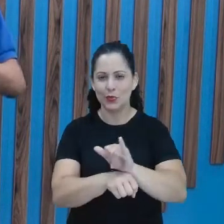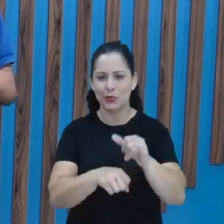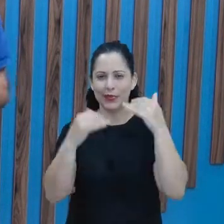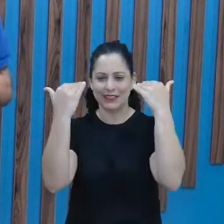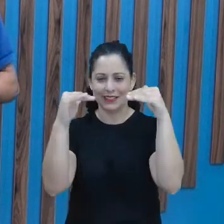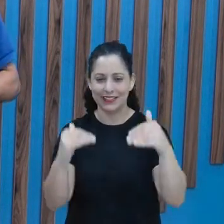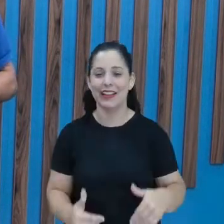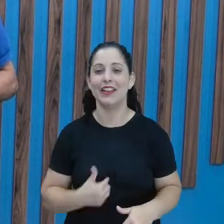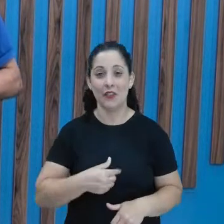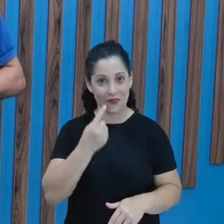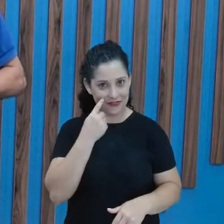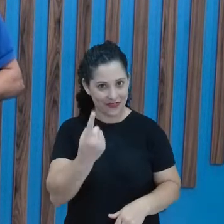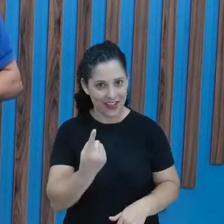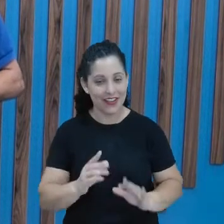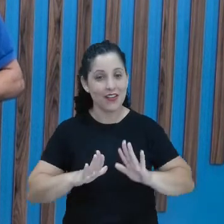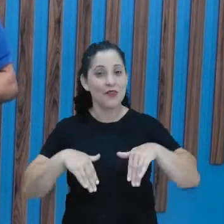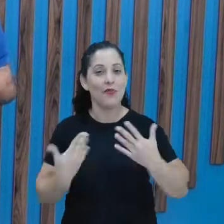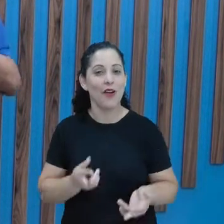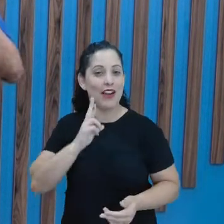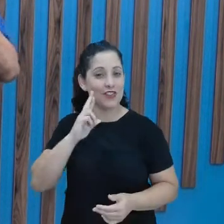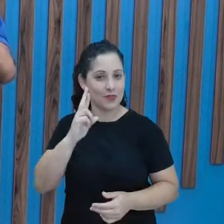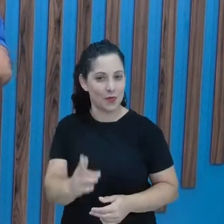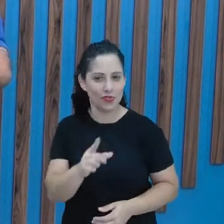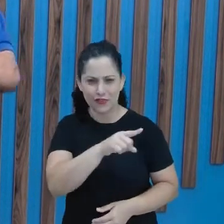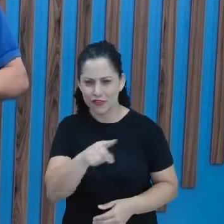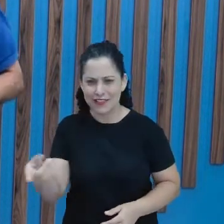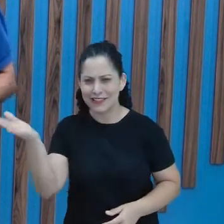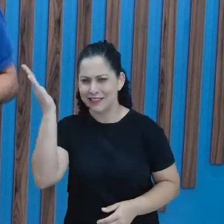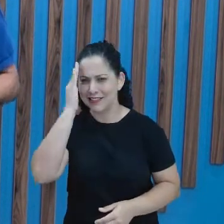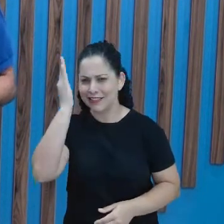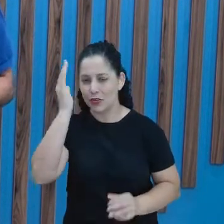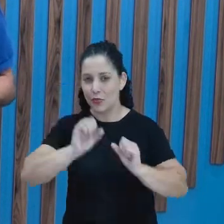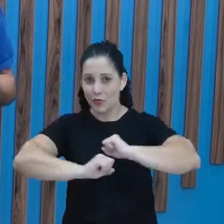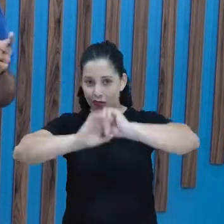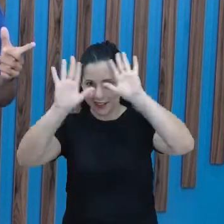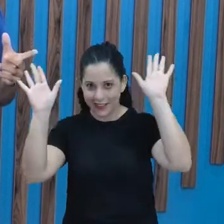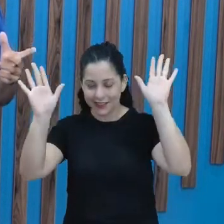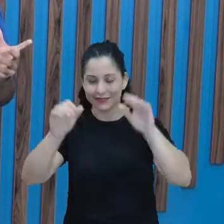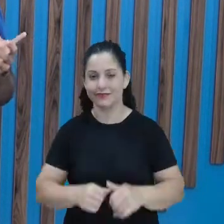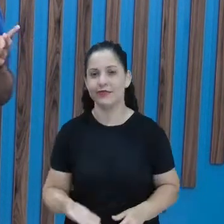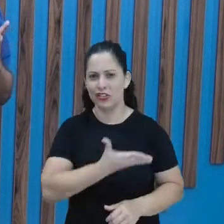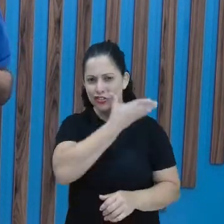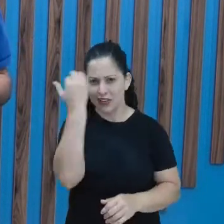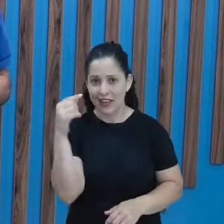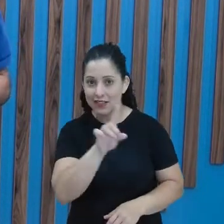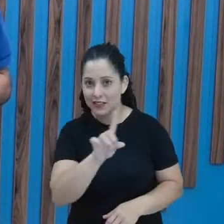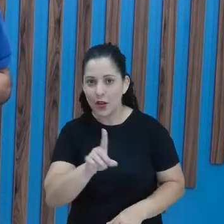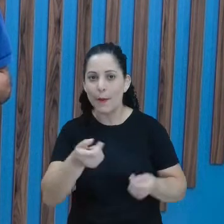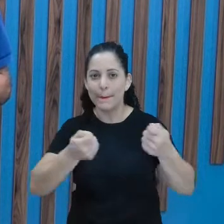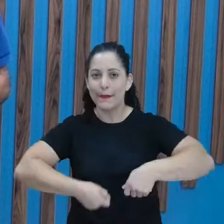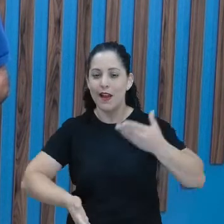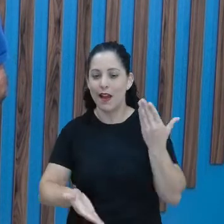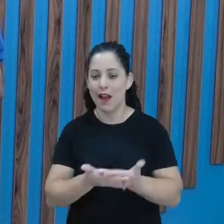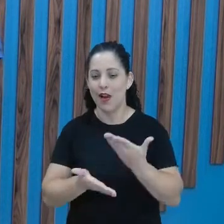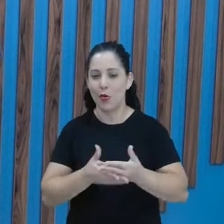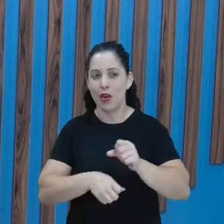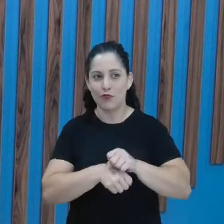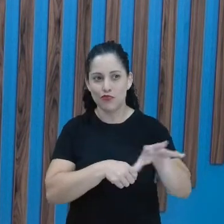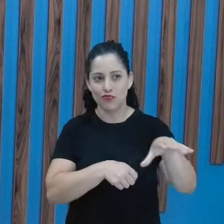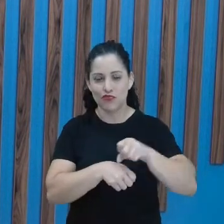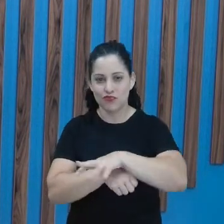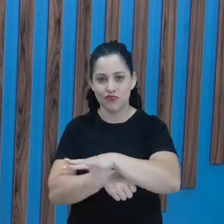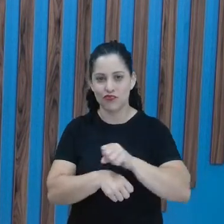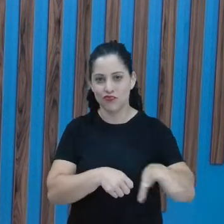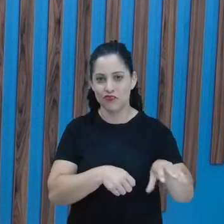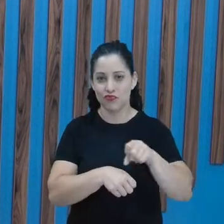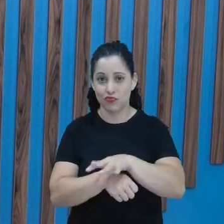vocês, qual é a resposta, se vocês entenderam bem a aula de Ricardinho. E não esquece de compartilhar essa aula no grupo do